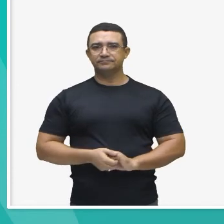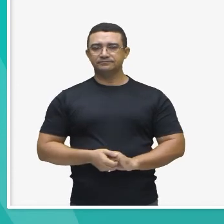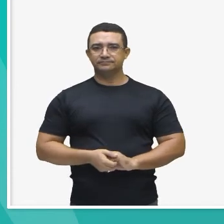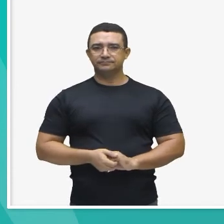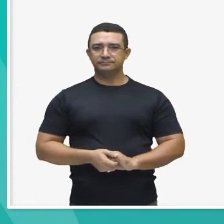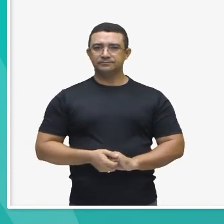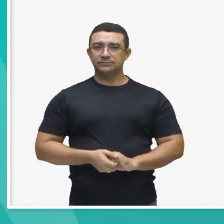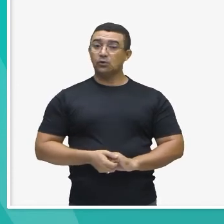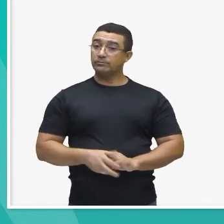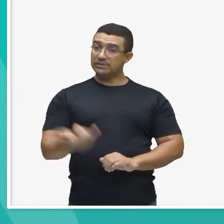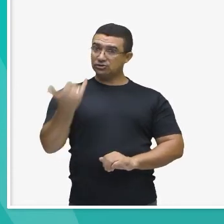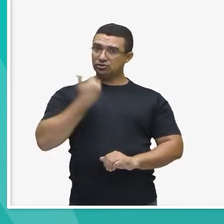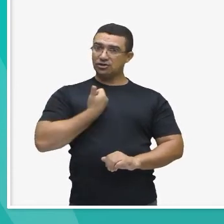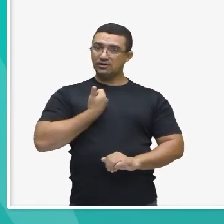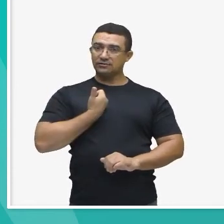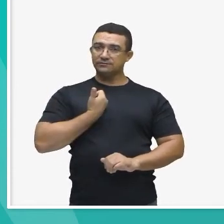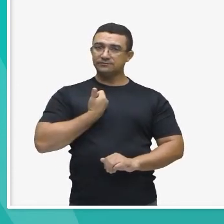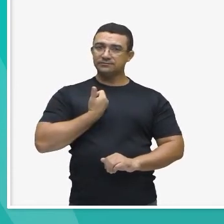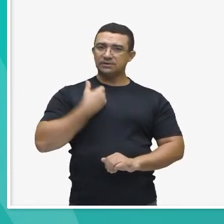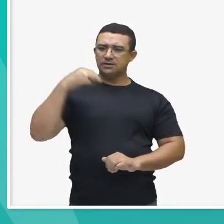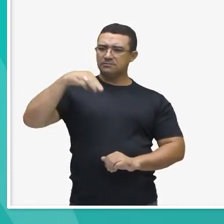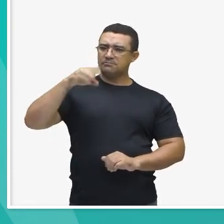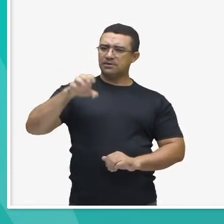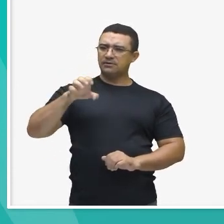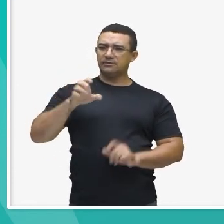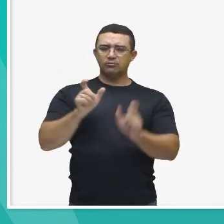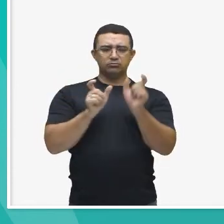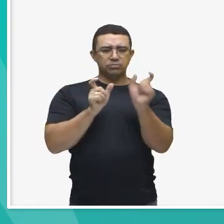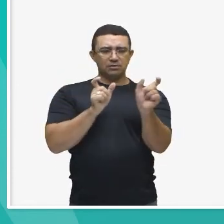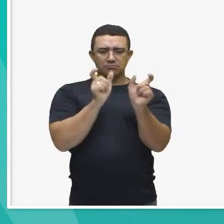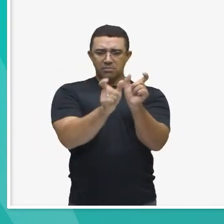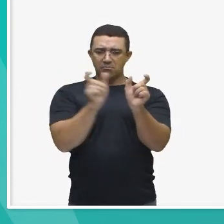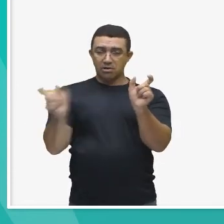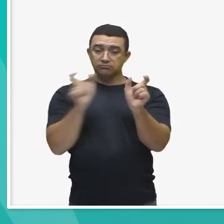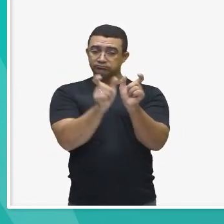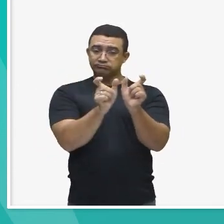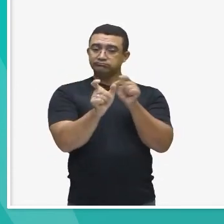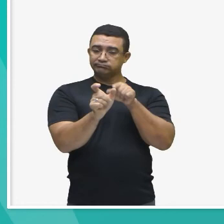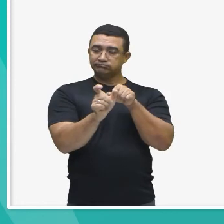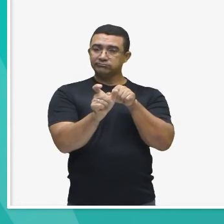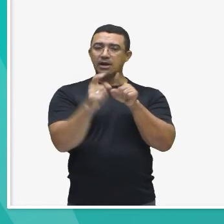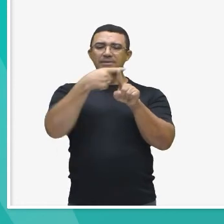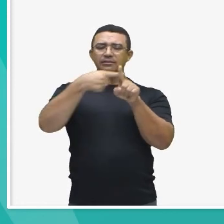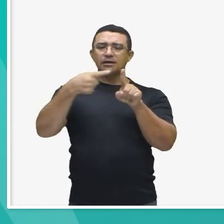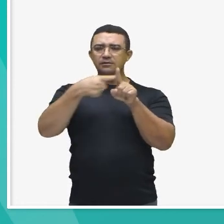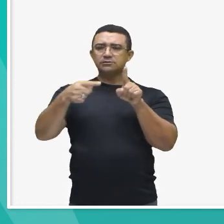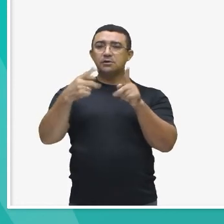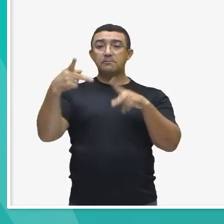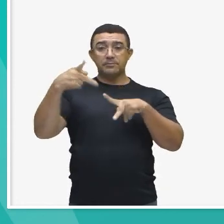dir-me-á. O me aqui, né? No meio do verbo, o pronome